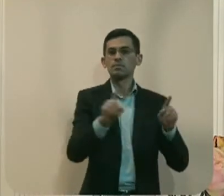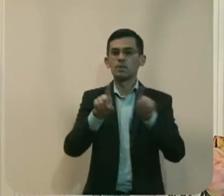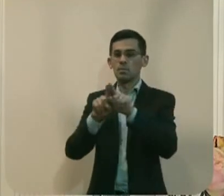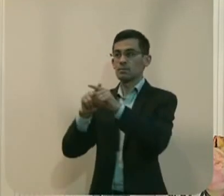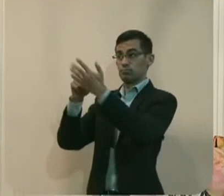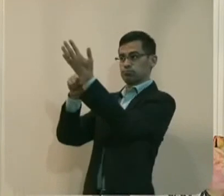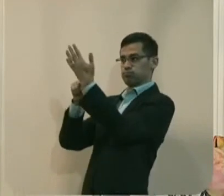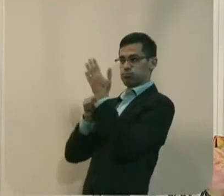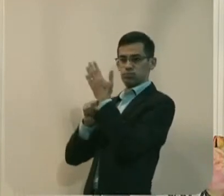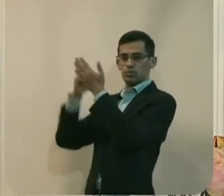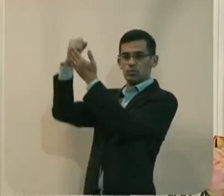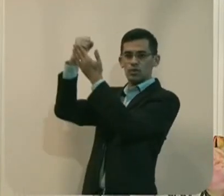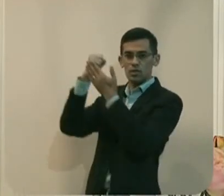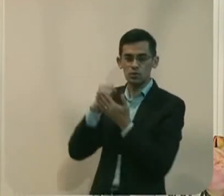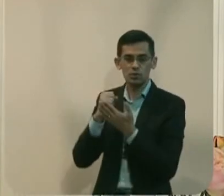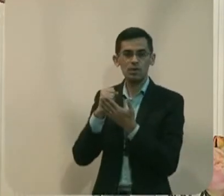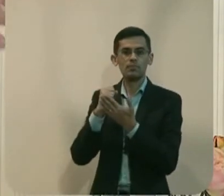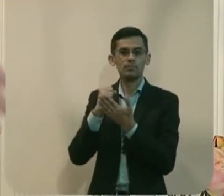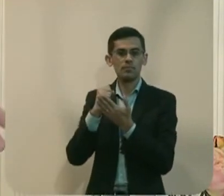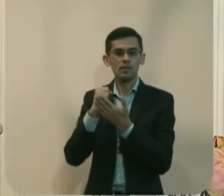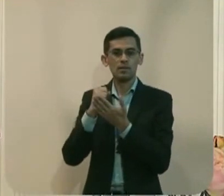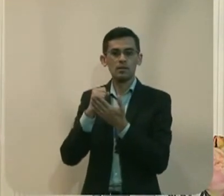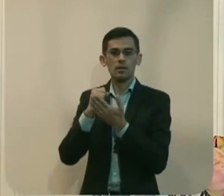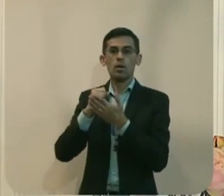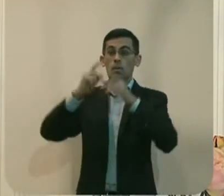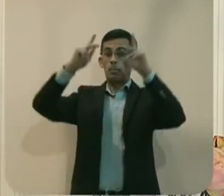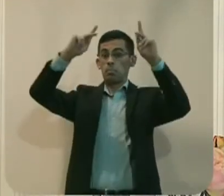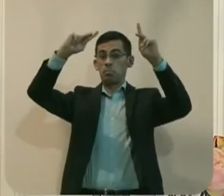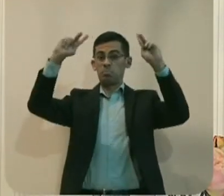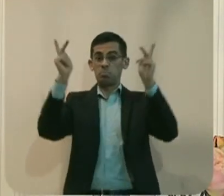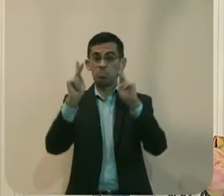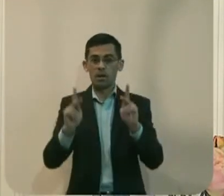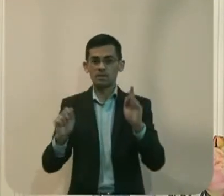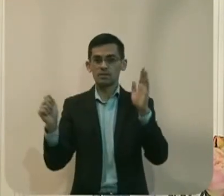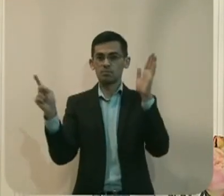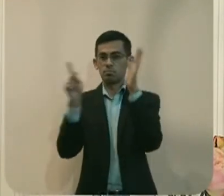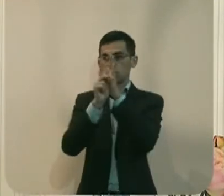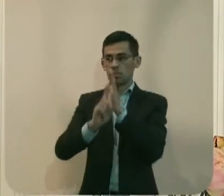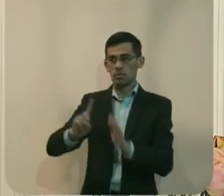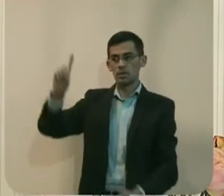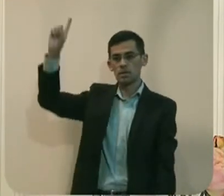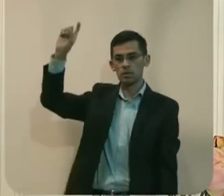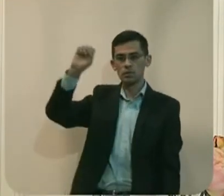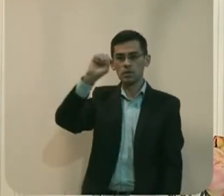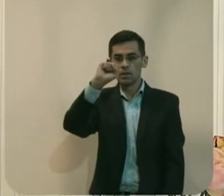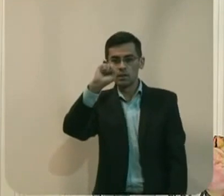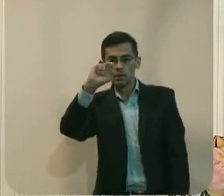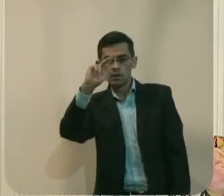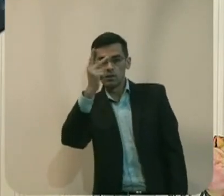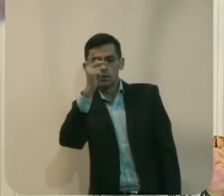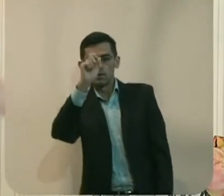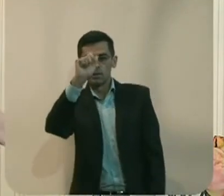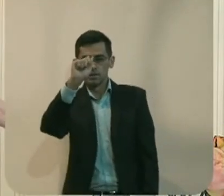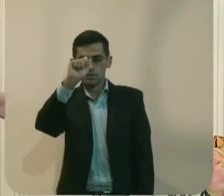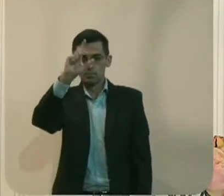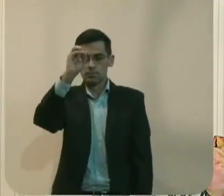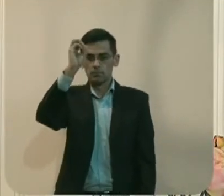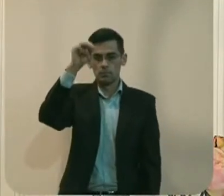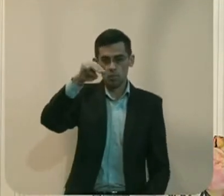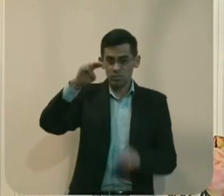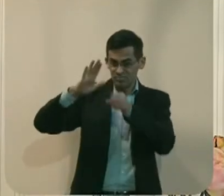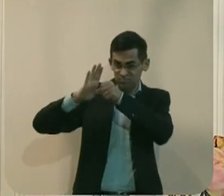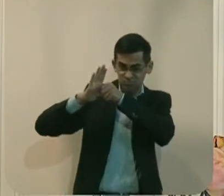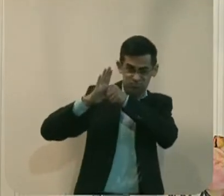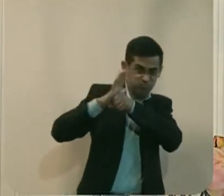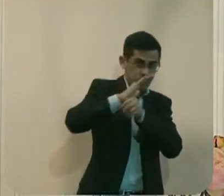nossa vida. Este é o Shalom de Deus, a paz de Deus que cobre todas as áreas da